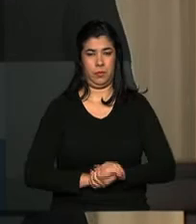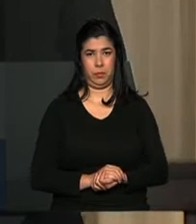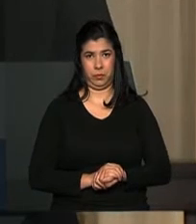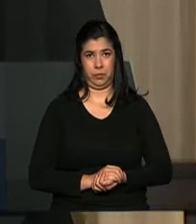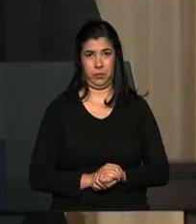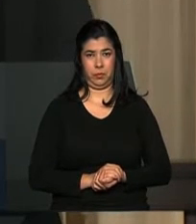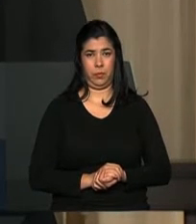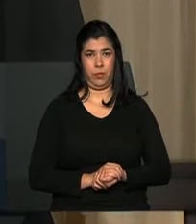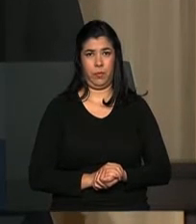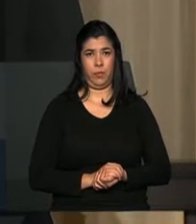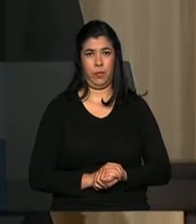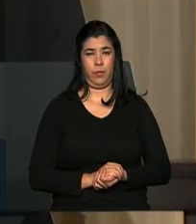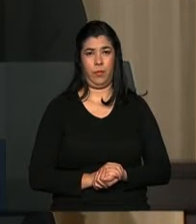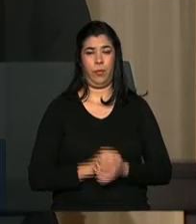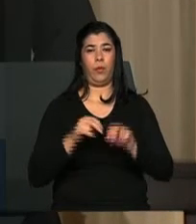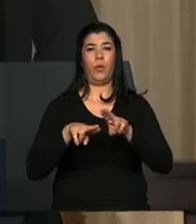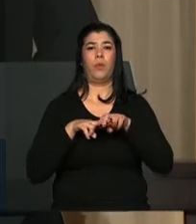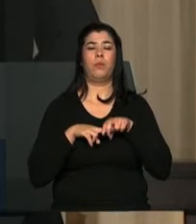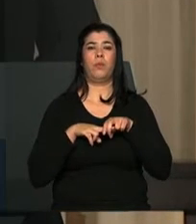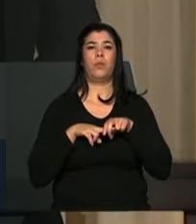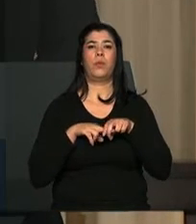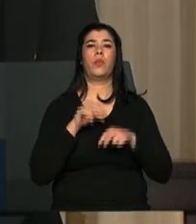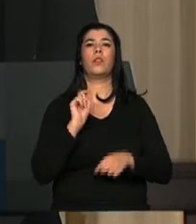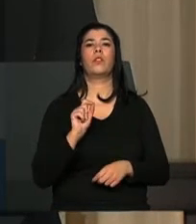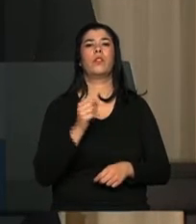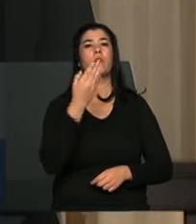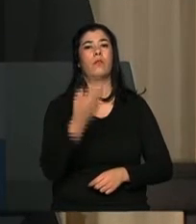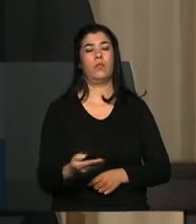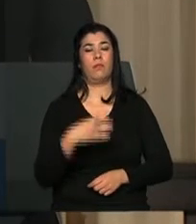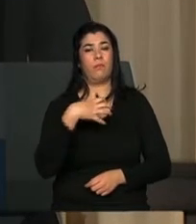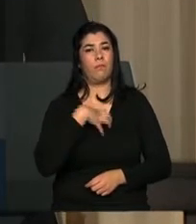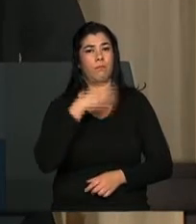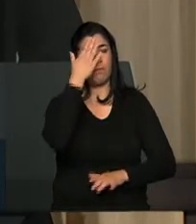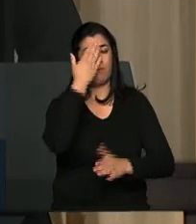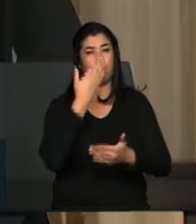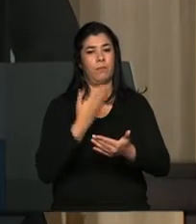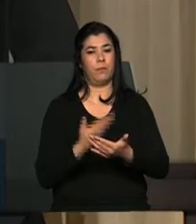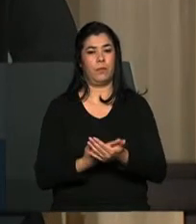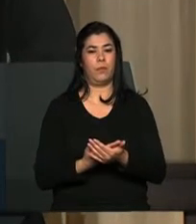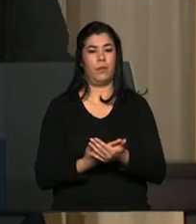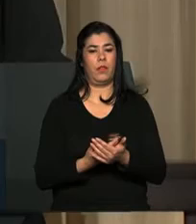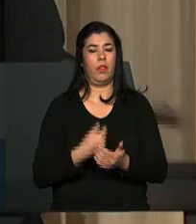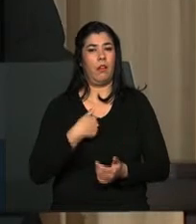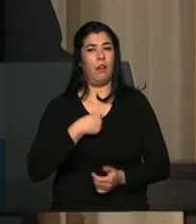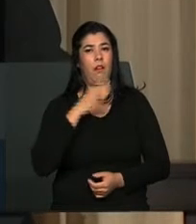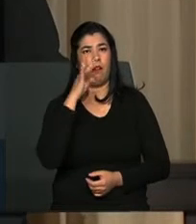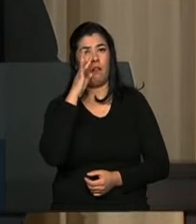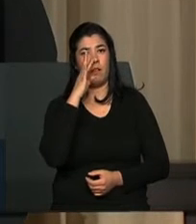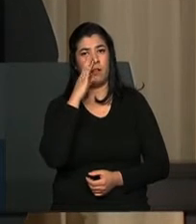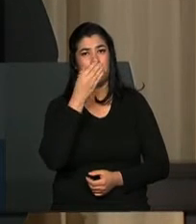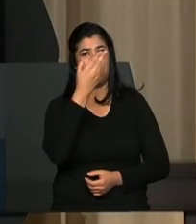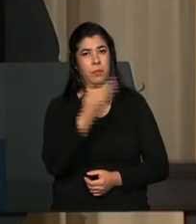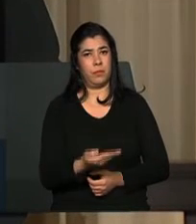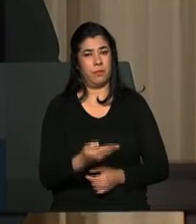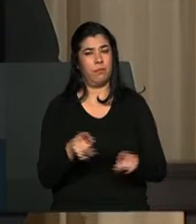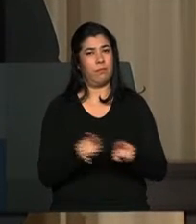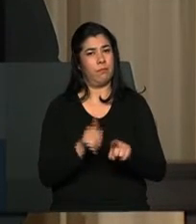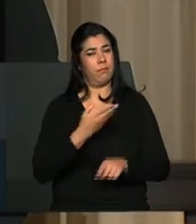Por isso, o senhor esteja certo da minha admiração e da minha